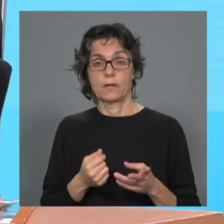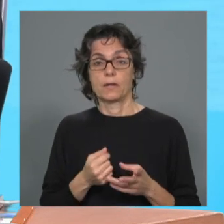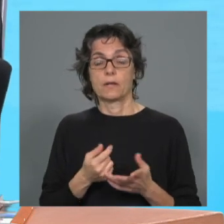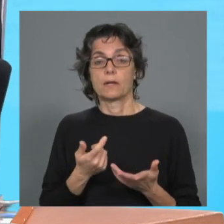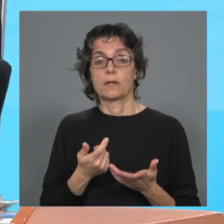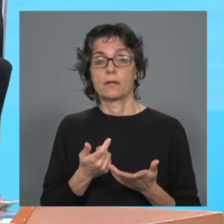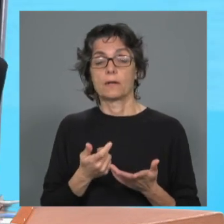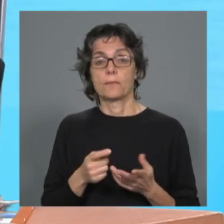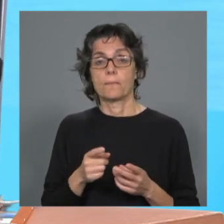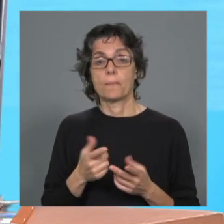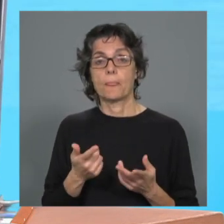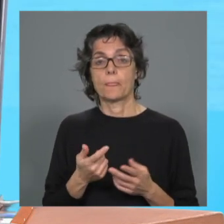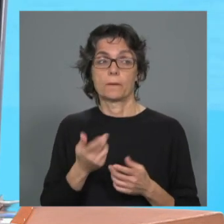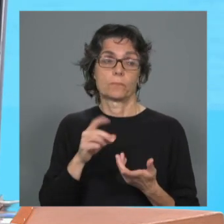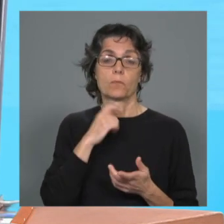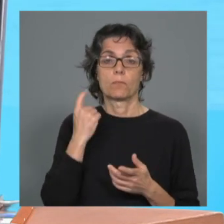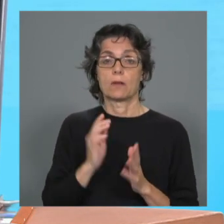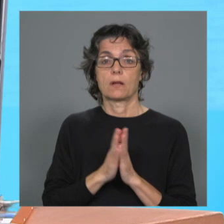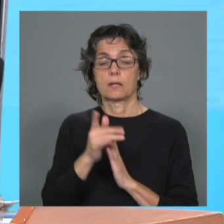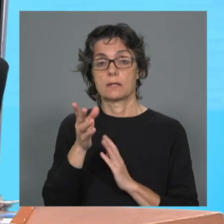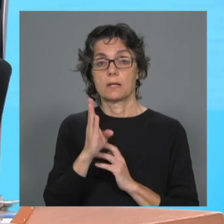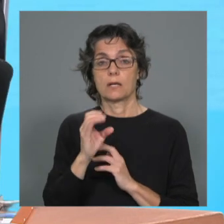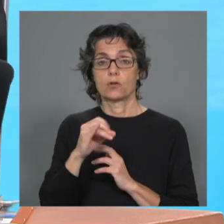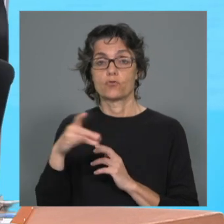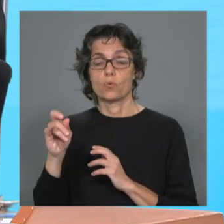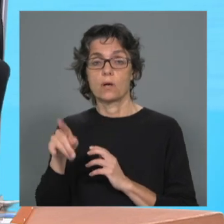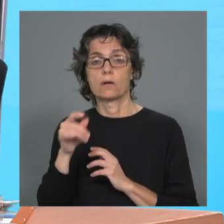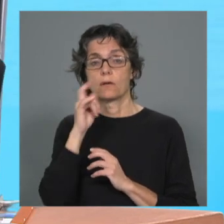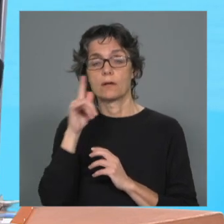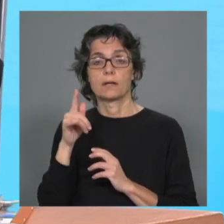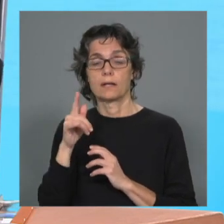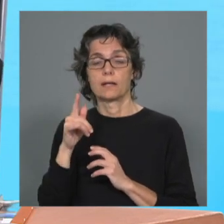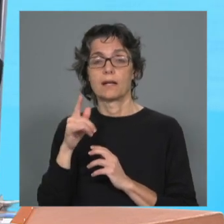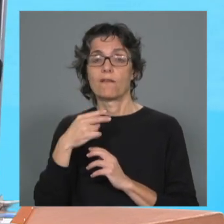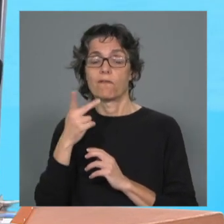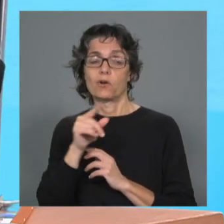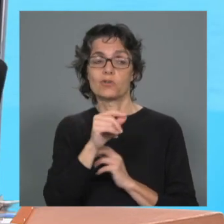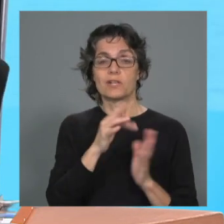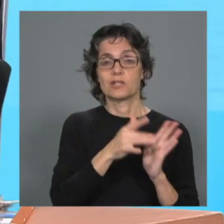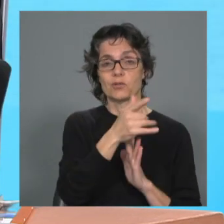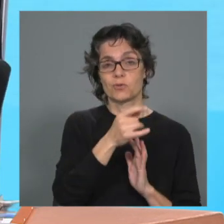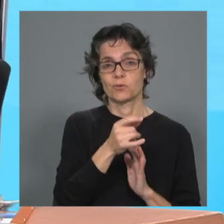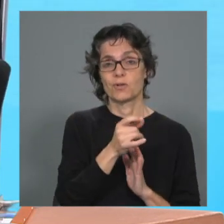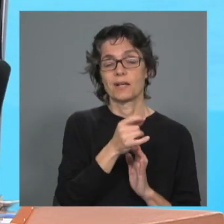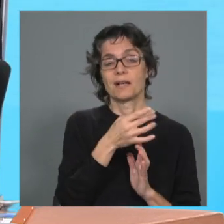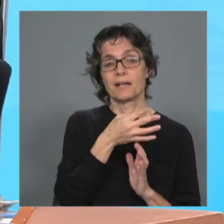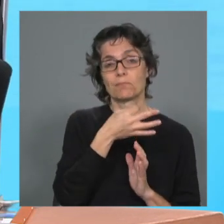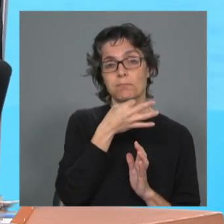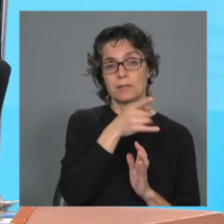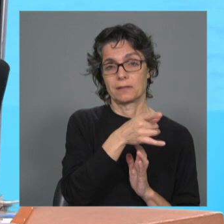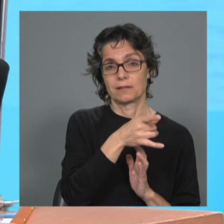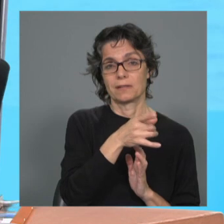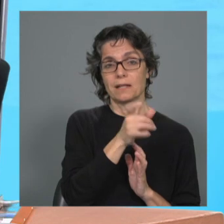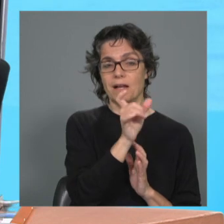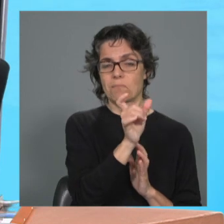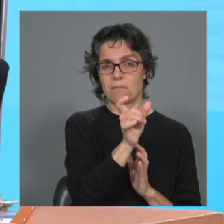não é? Os pais da Igreja diziam que João era a voz e Jesus era a palavra. A voz, em relação a Jesus, tem sempre a ver com a